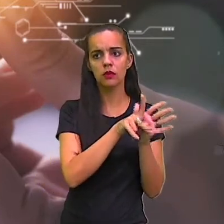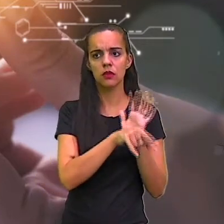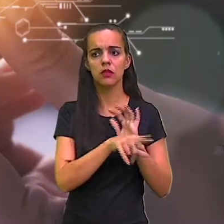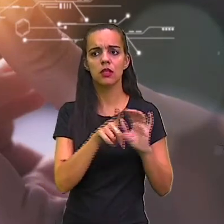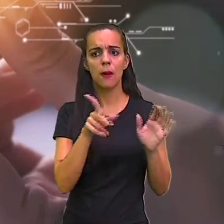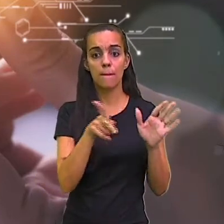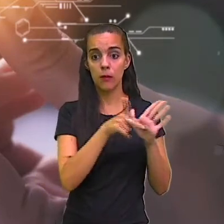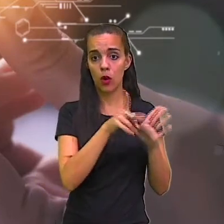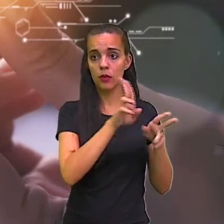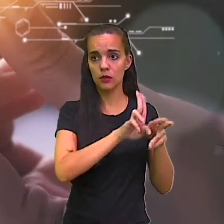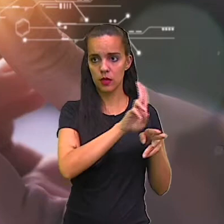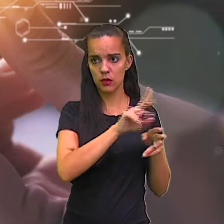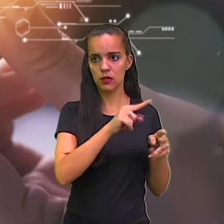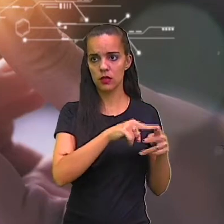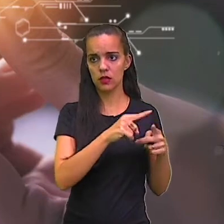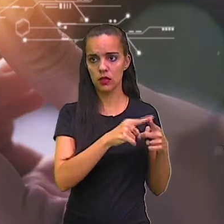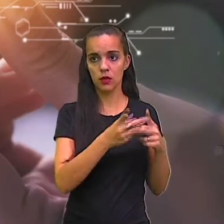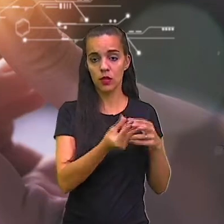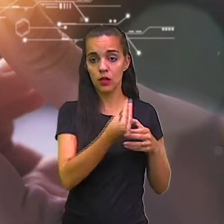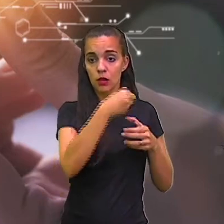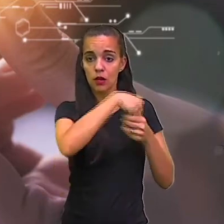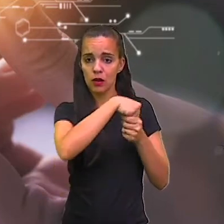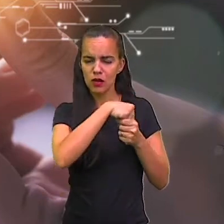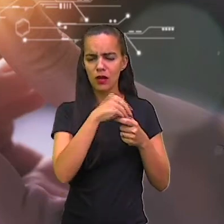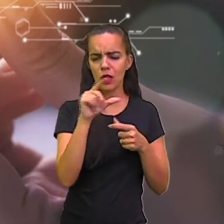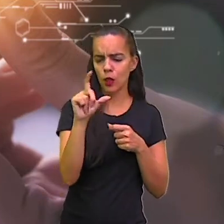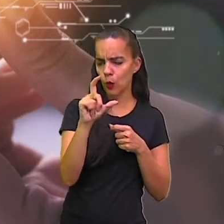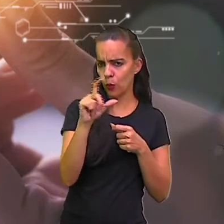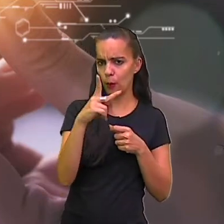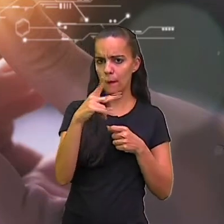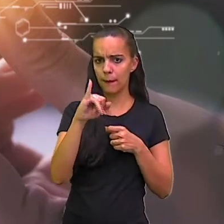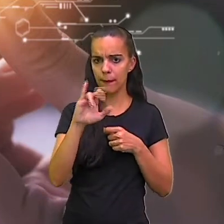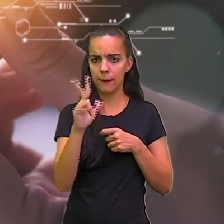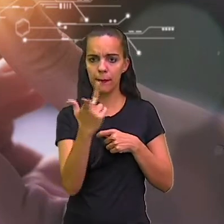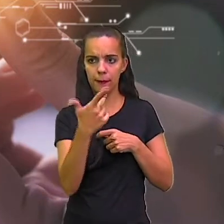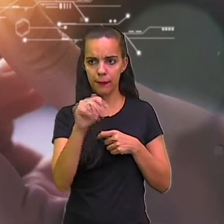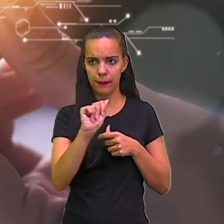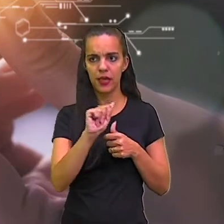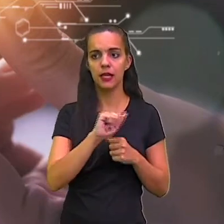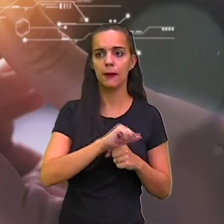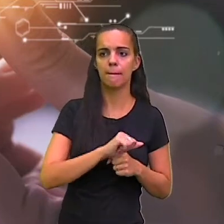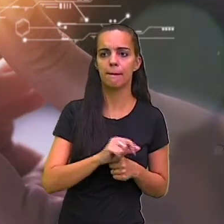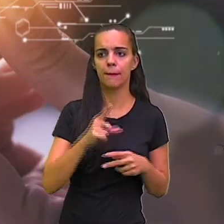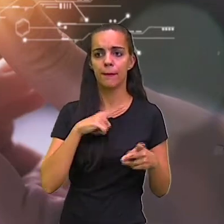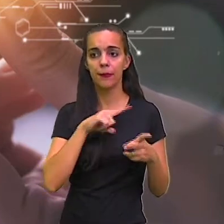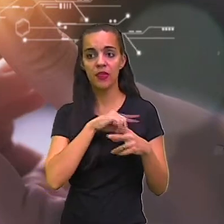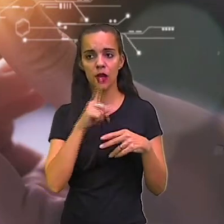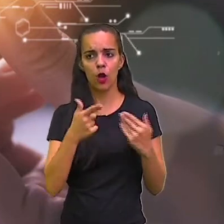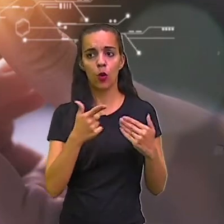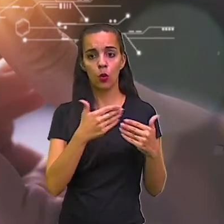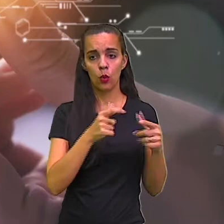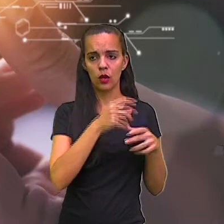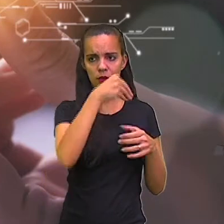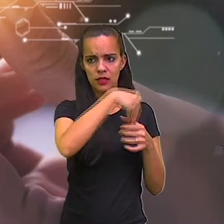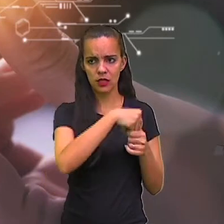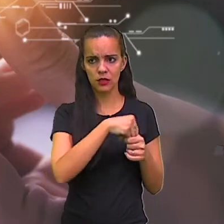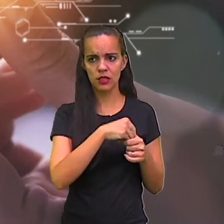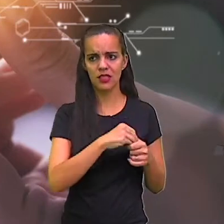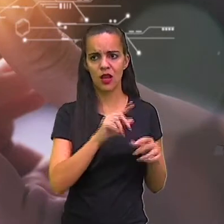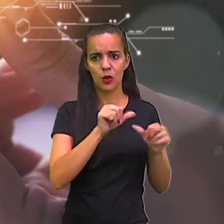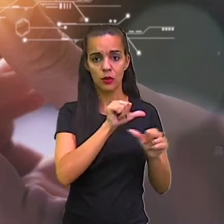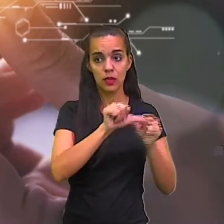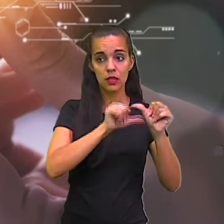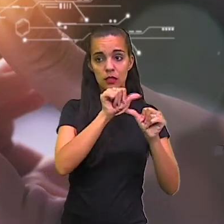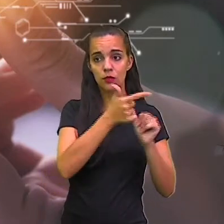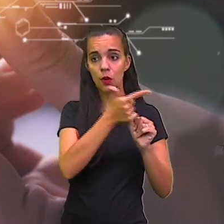apropriadas que são armazenadas dentro de uma pilha ou bateria quando essa substância se transforma em